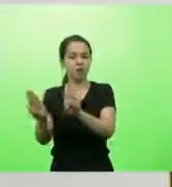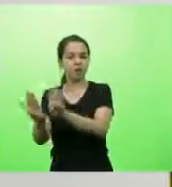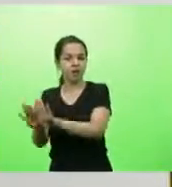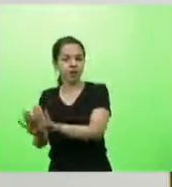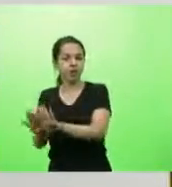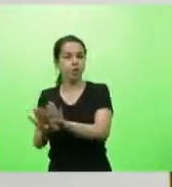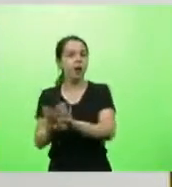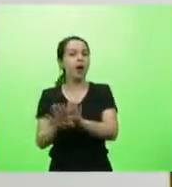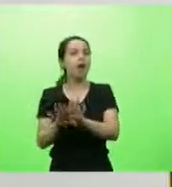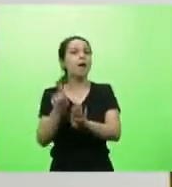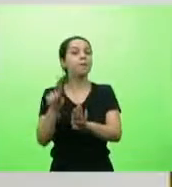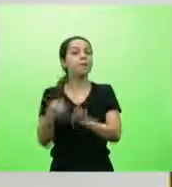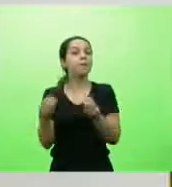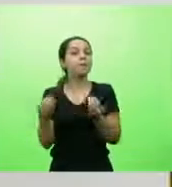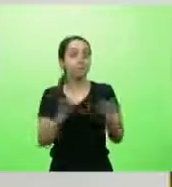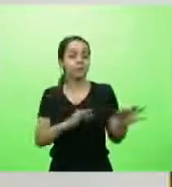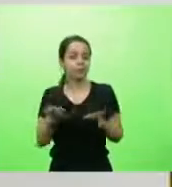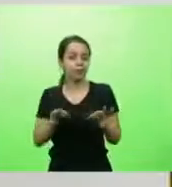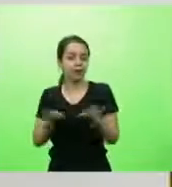preparar